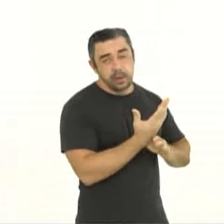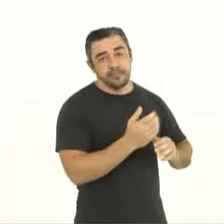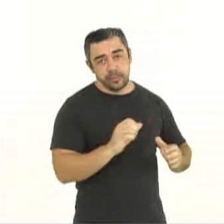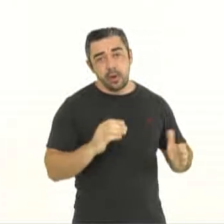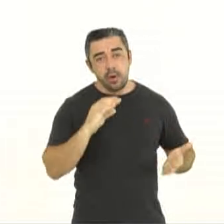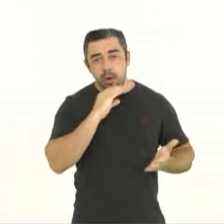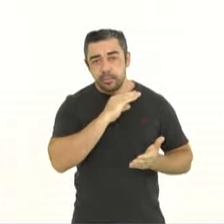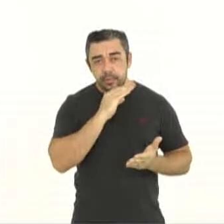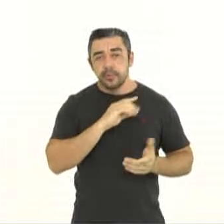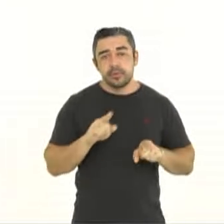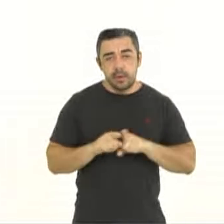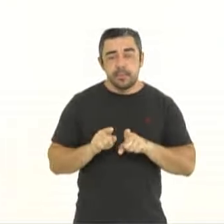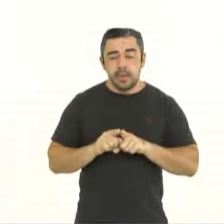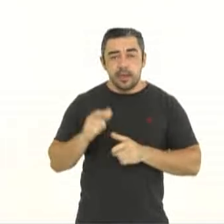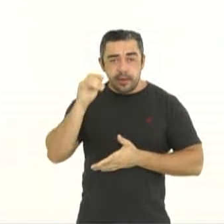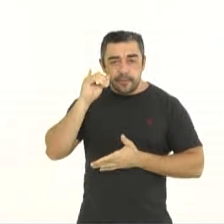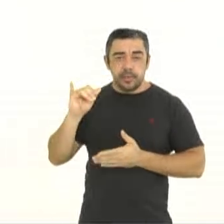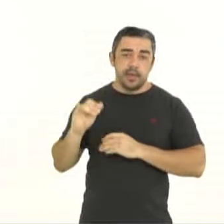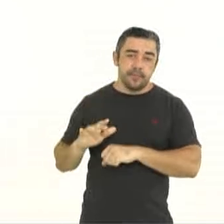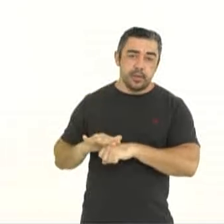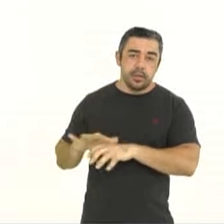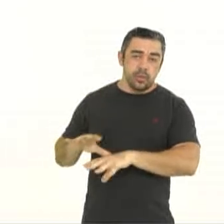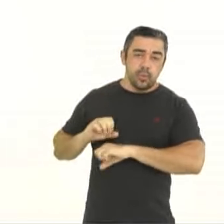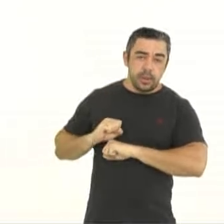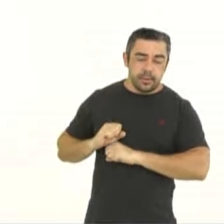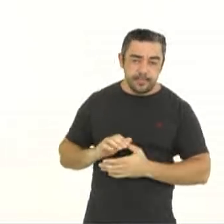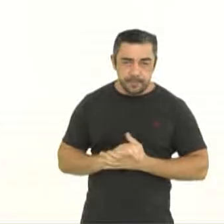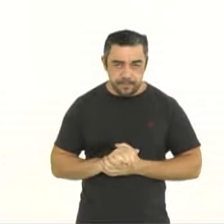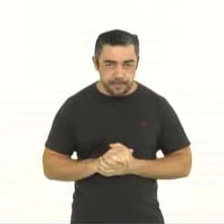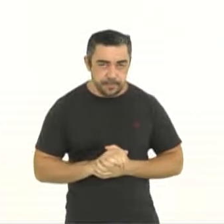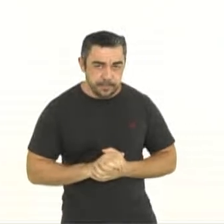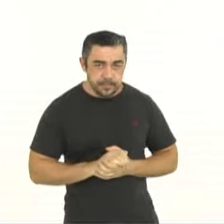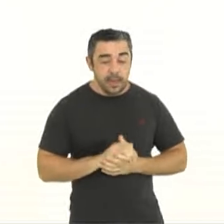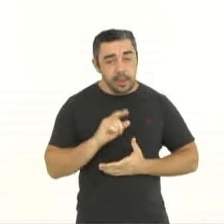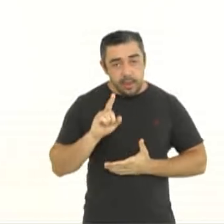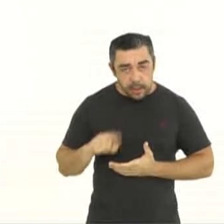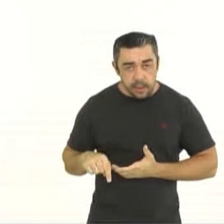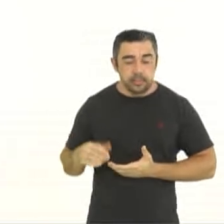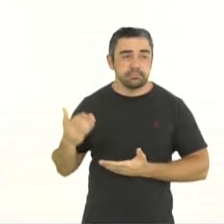né, contra as doenças também. Dedicado a